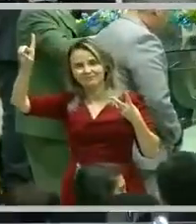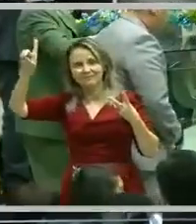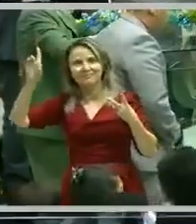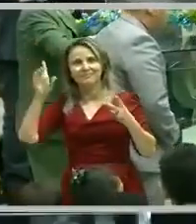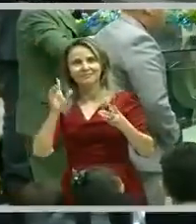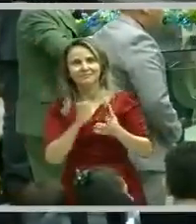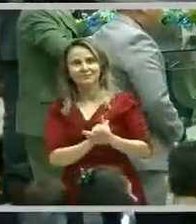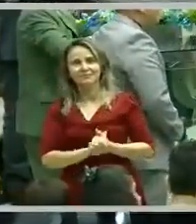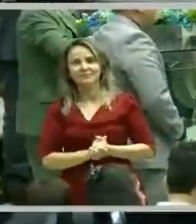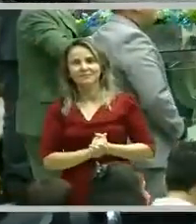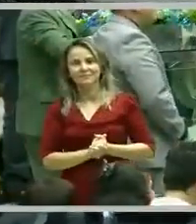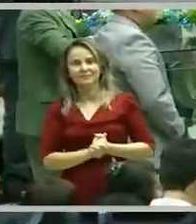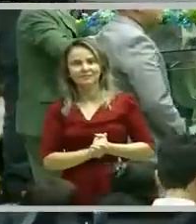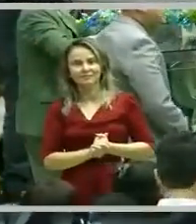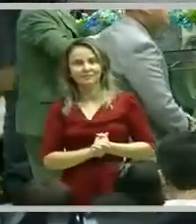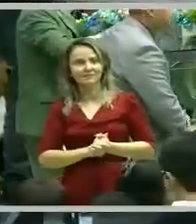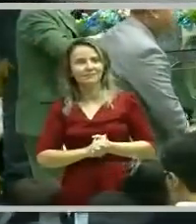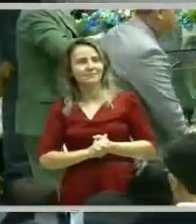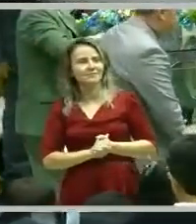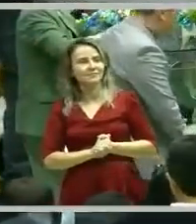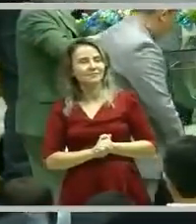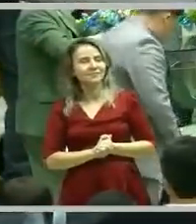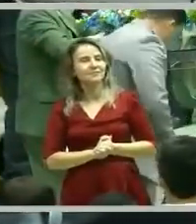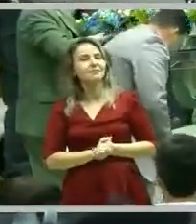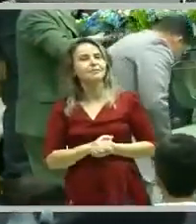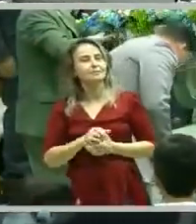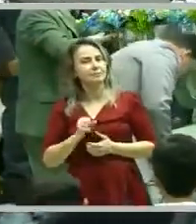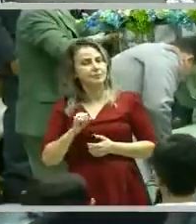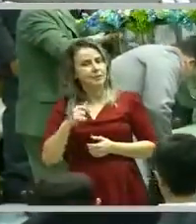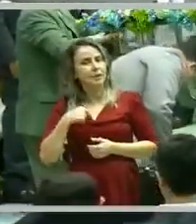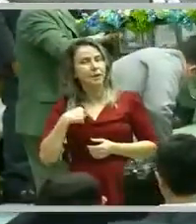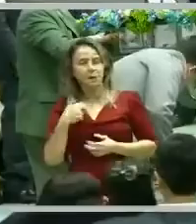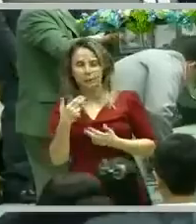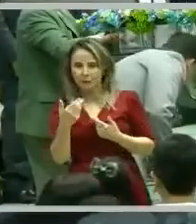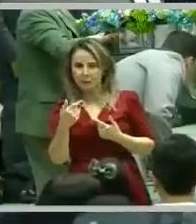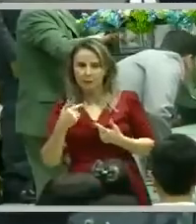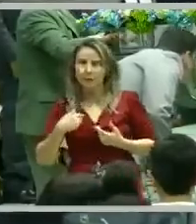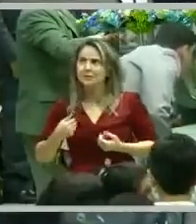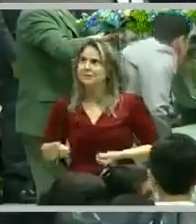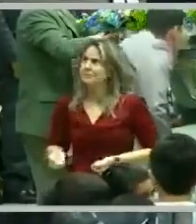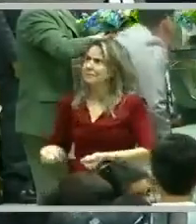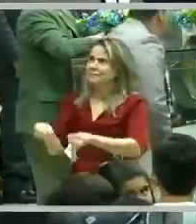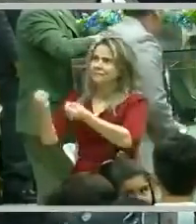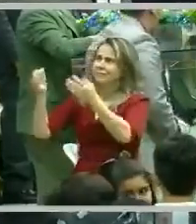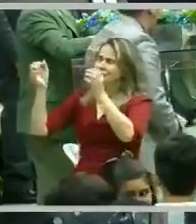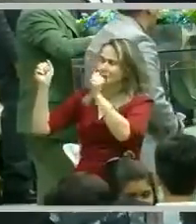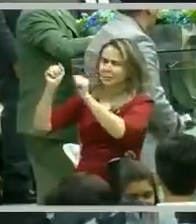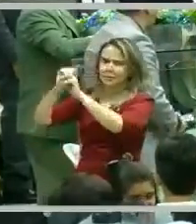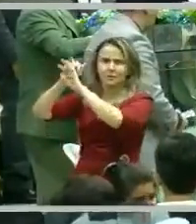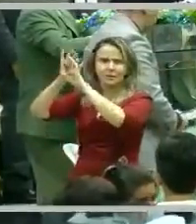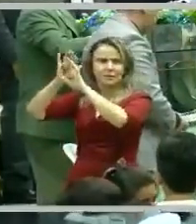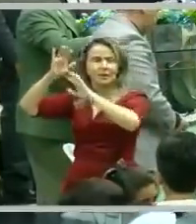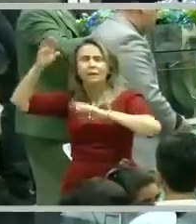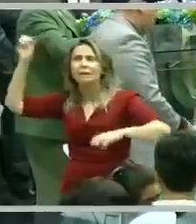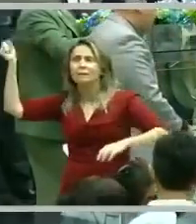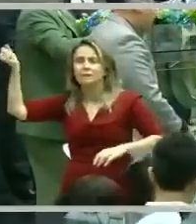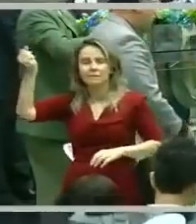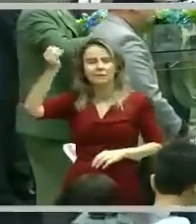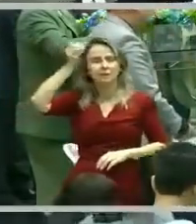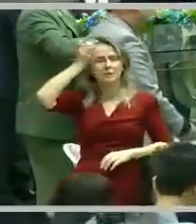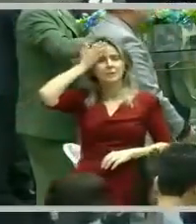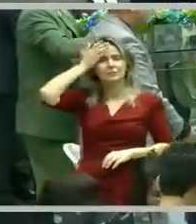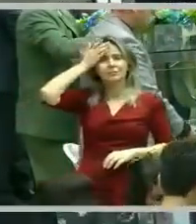Aleluia. Se eu fosse você, eu dava um glória mais forte, mano. É revelação de Deus para muitos dias.